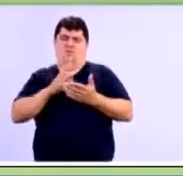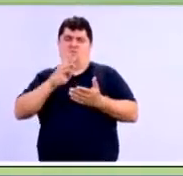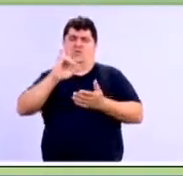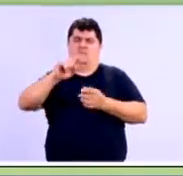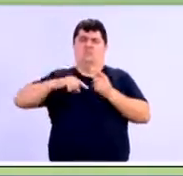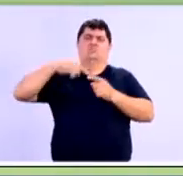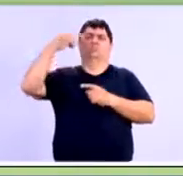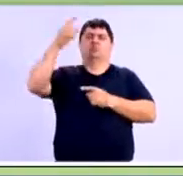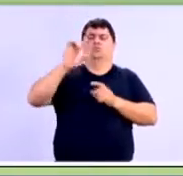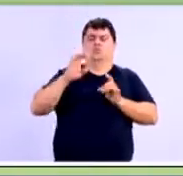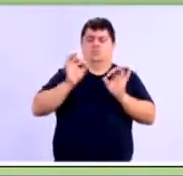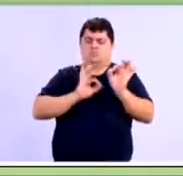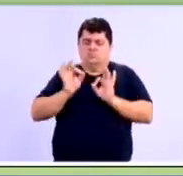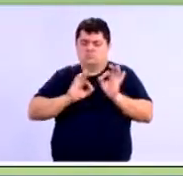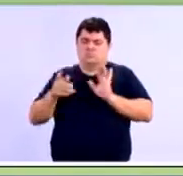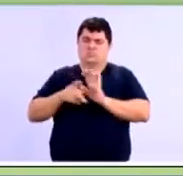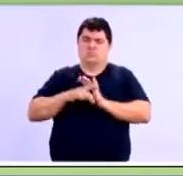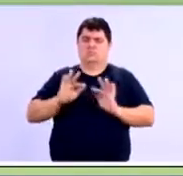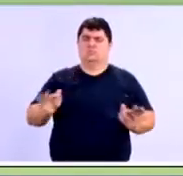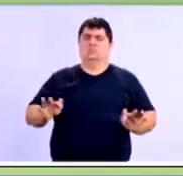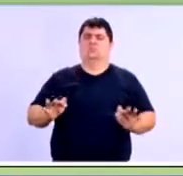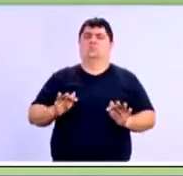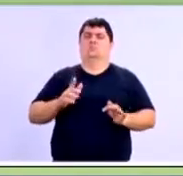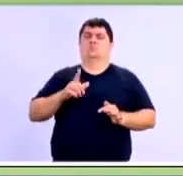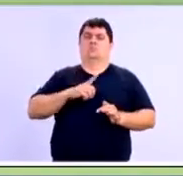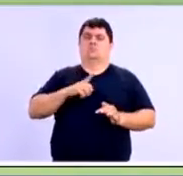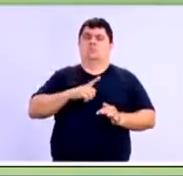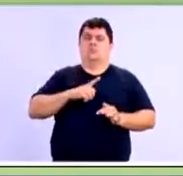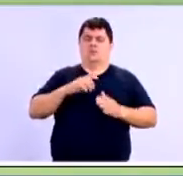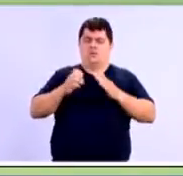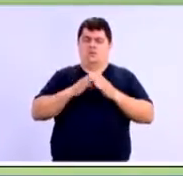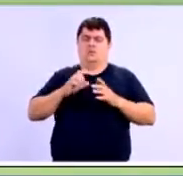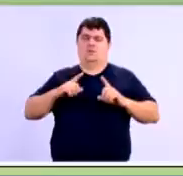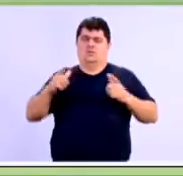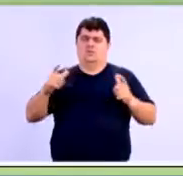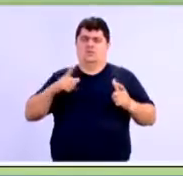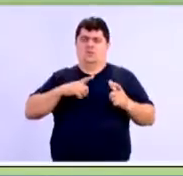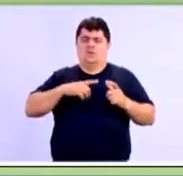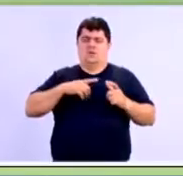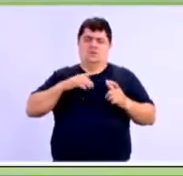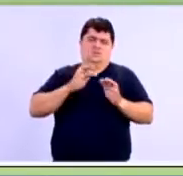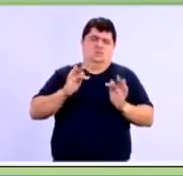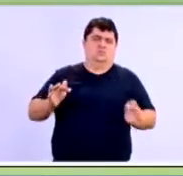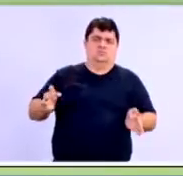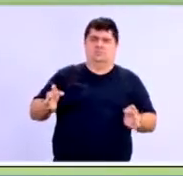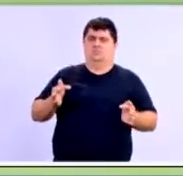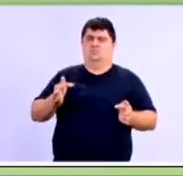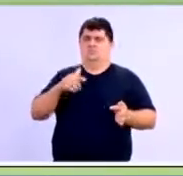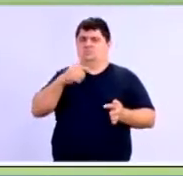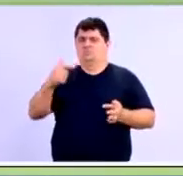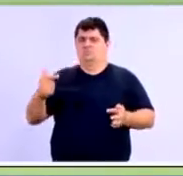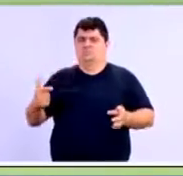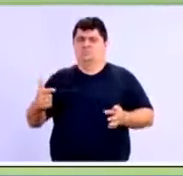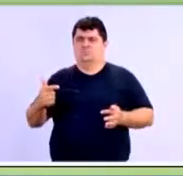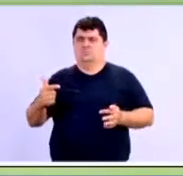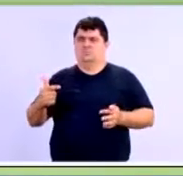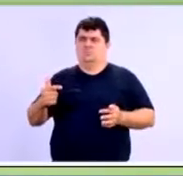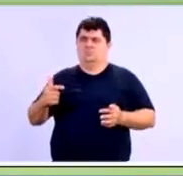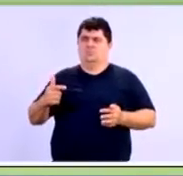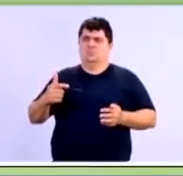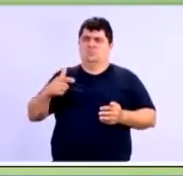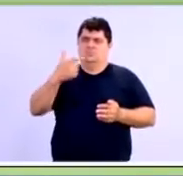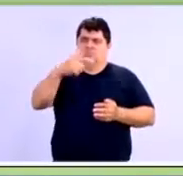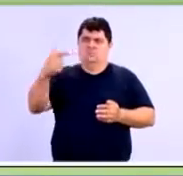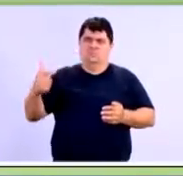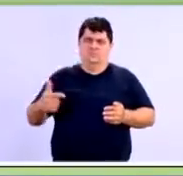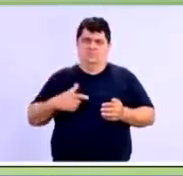só o operacional aqui. É como a nossa maioria das empresas, o nosso foco é no Simples Nacional e elas não têm esses gastos aqui, a